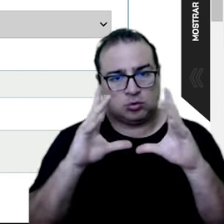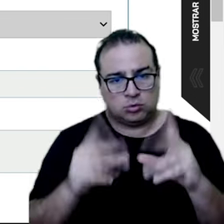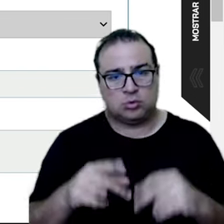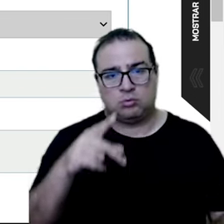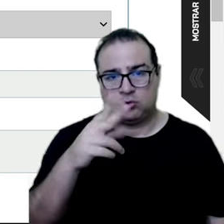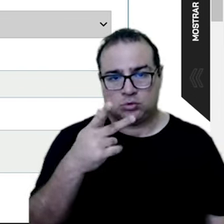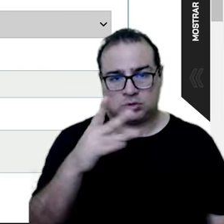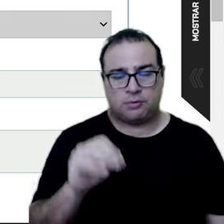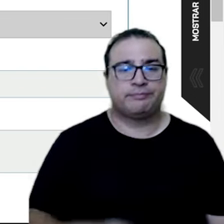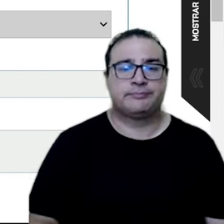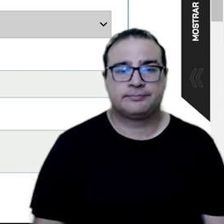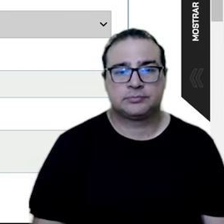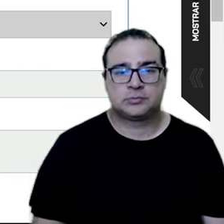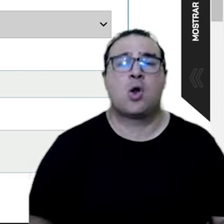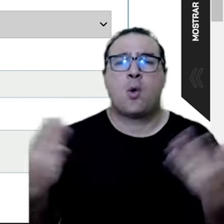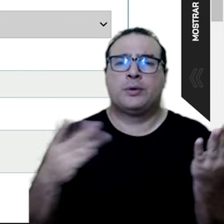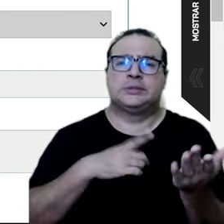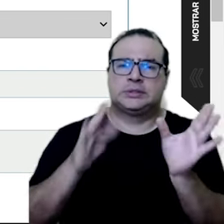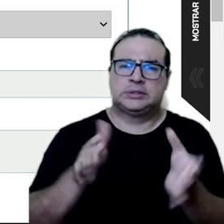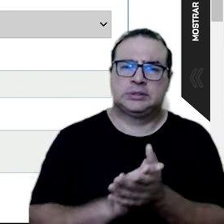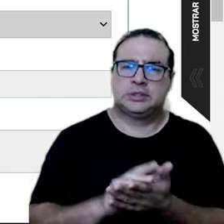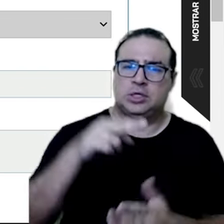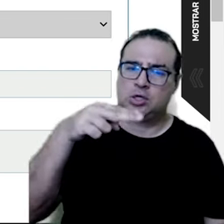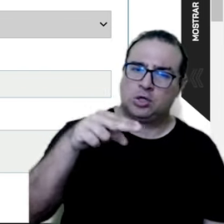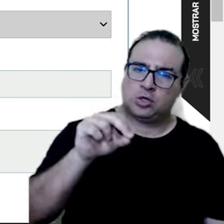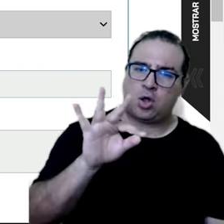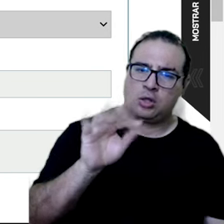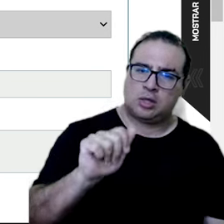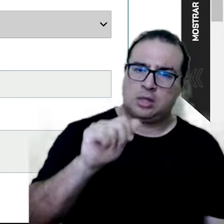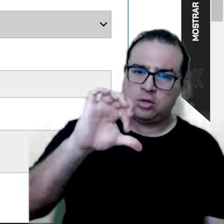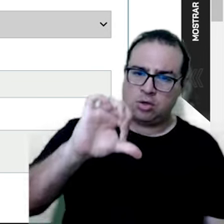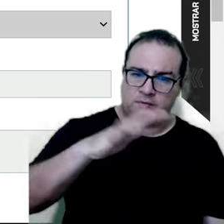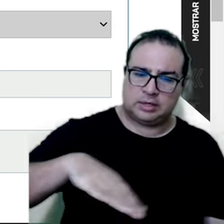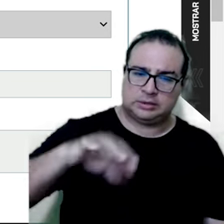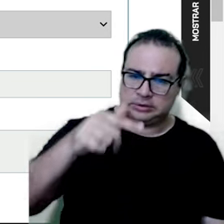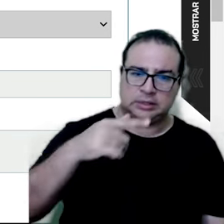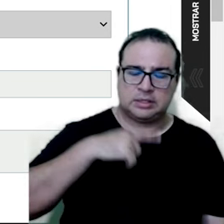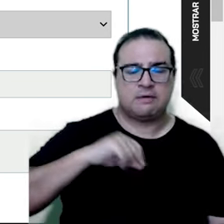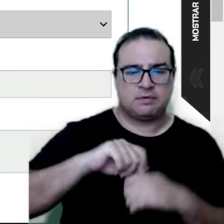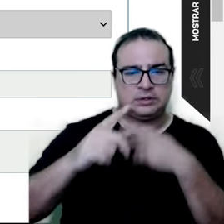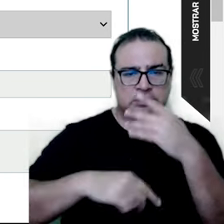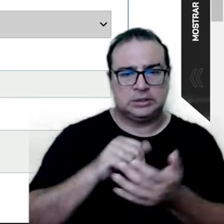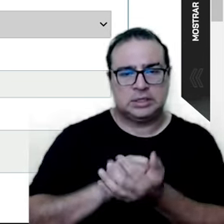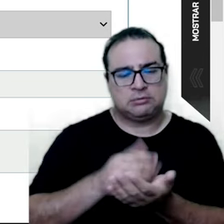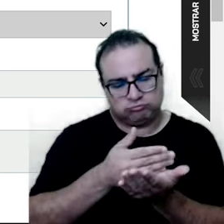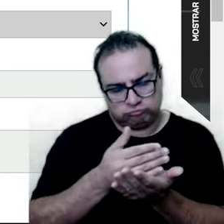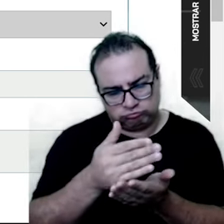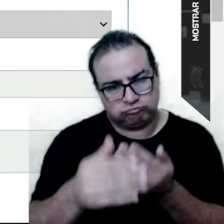tudo em produção tá hoje a gente tá lá na nota 9 da Série 7 que a gente já tinha o outro emissor a gente já tá